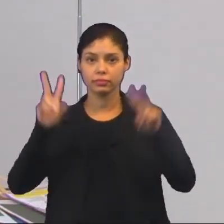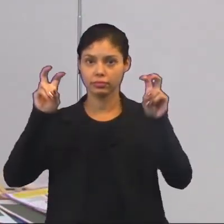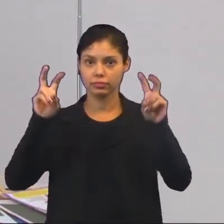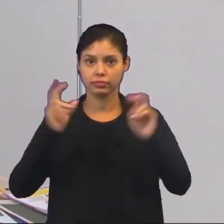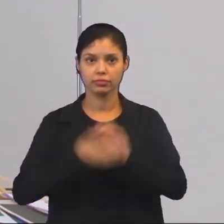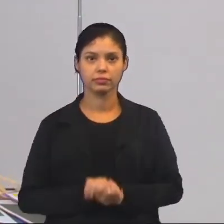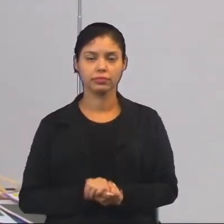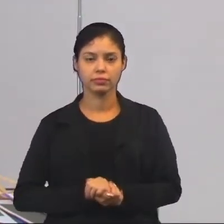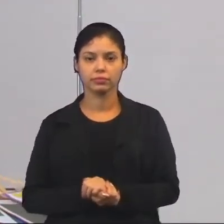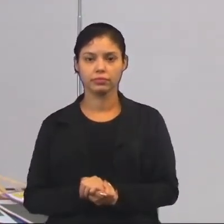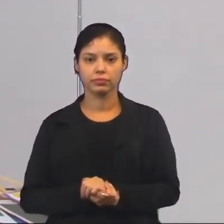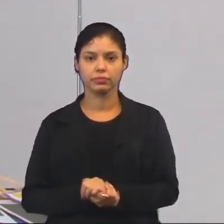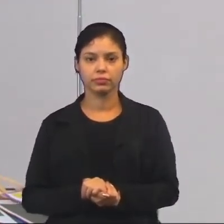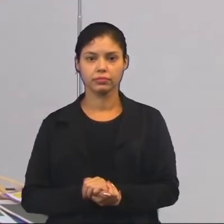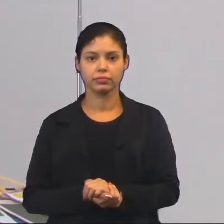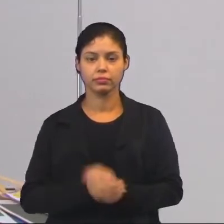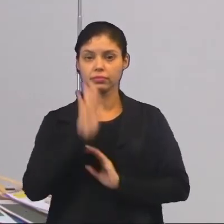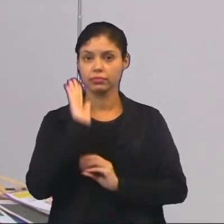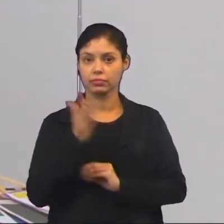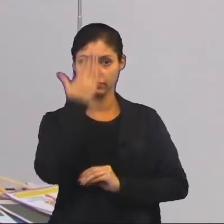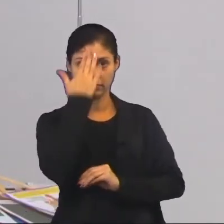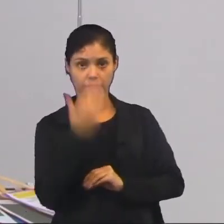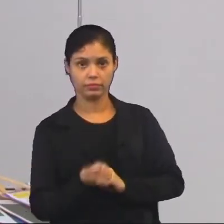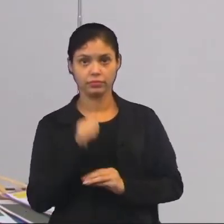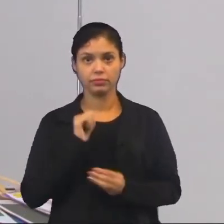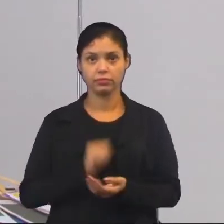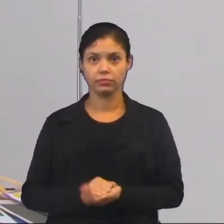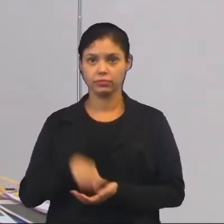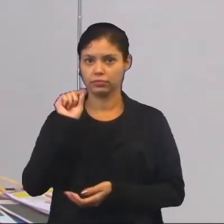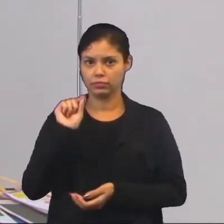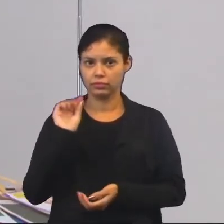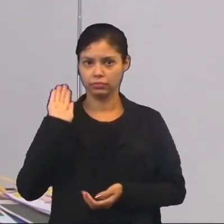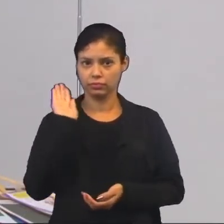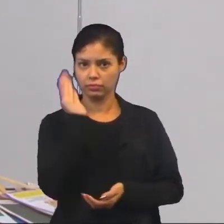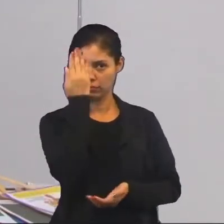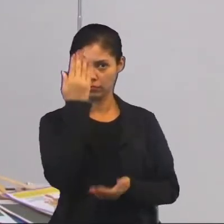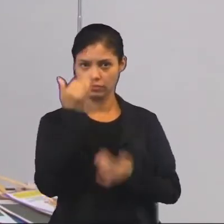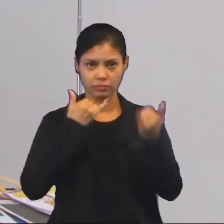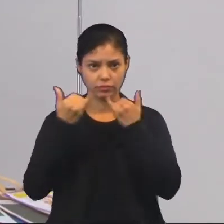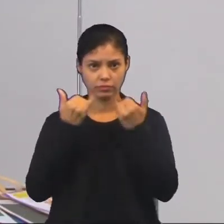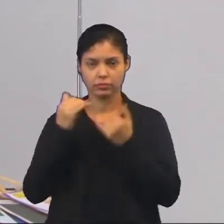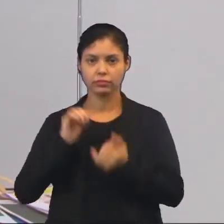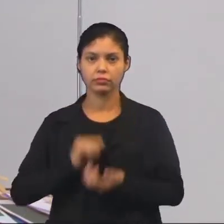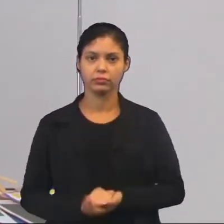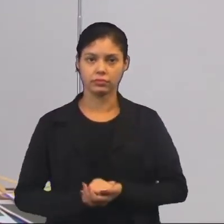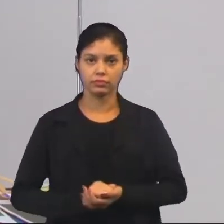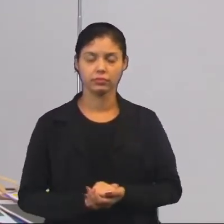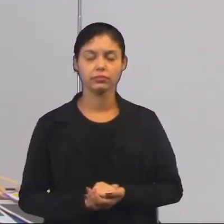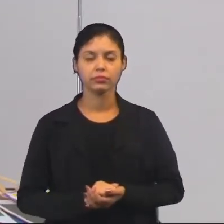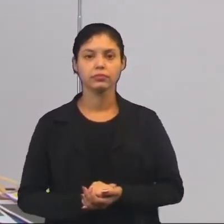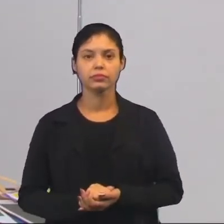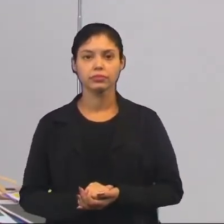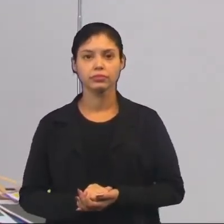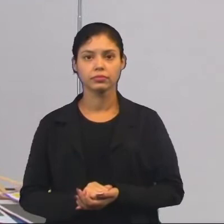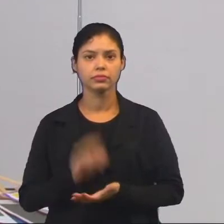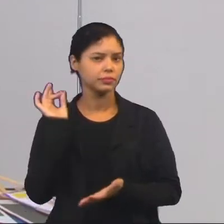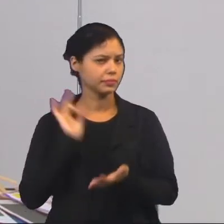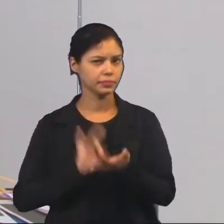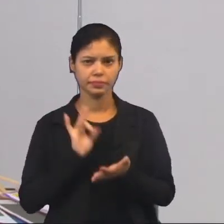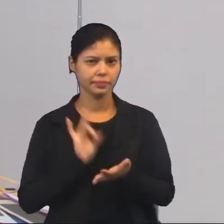assunto. Já sabemos o que é as fake news, né, que são aquelas notícias que não são verdades, não